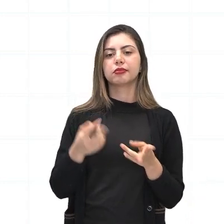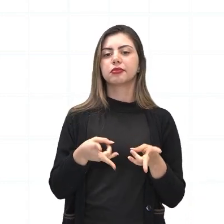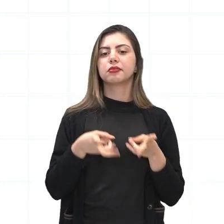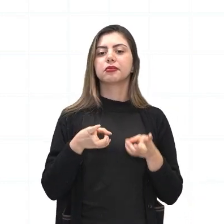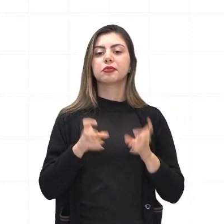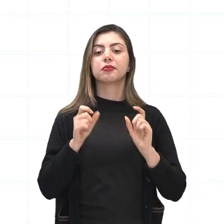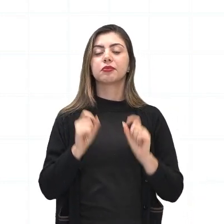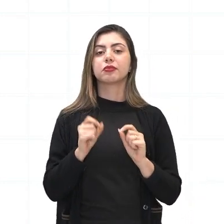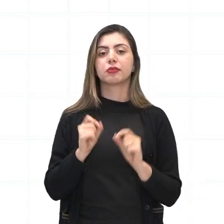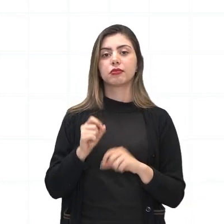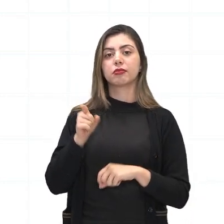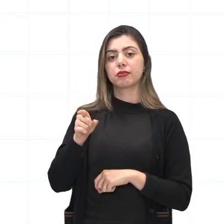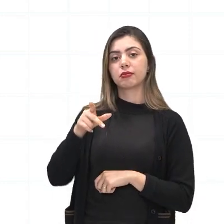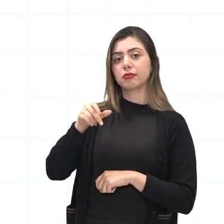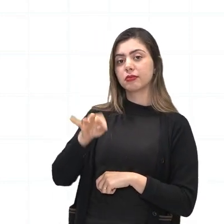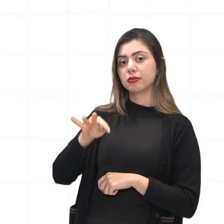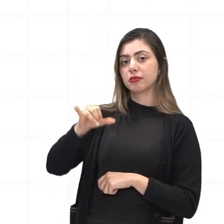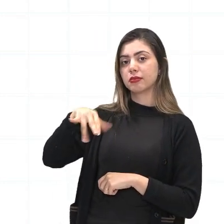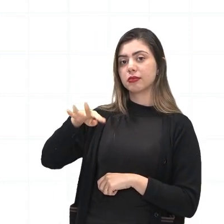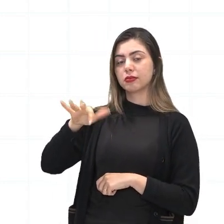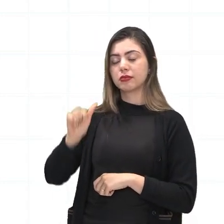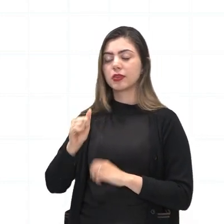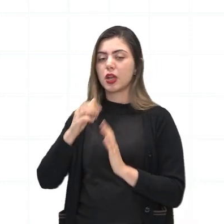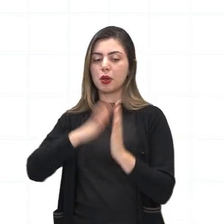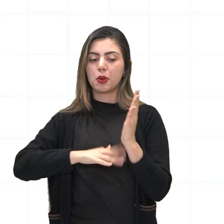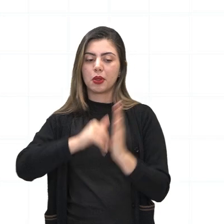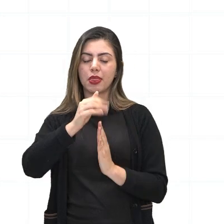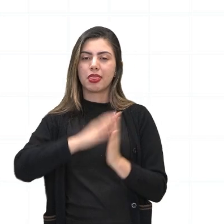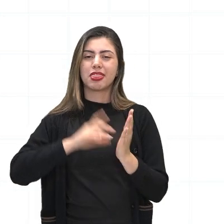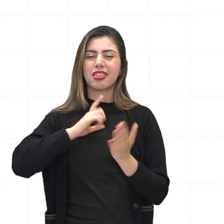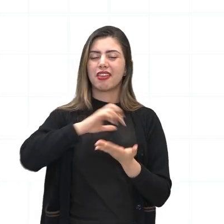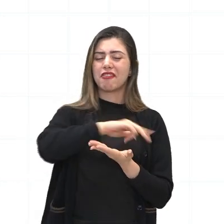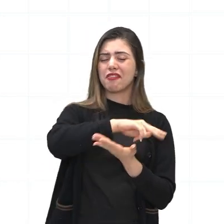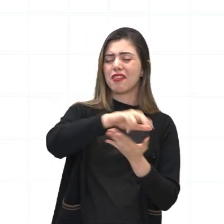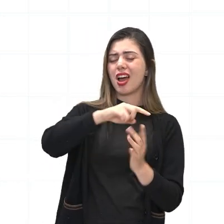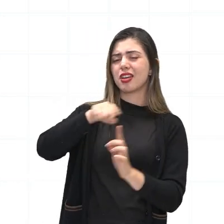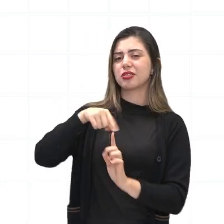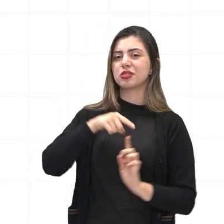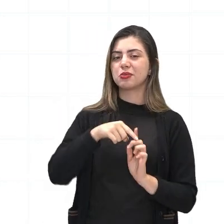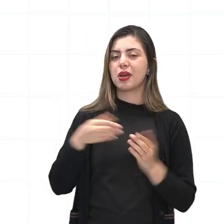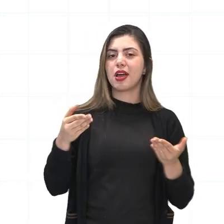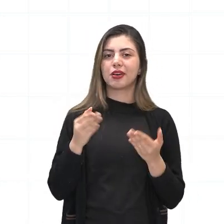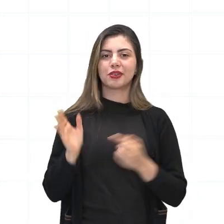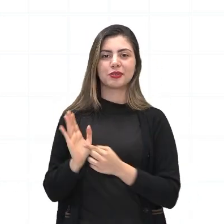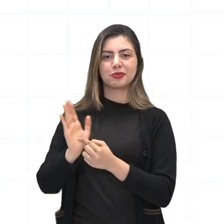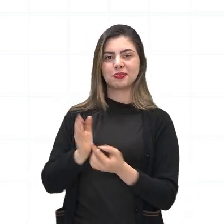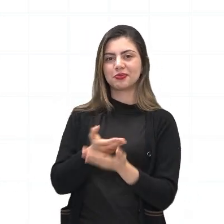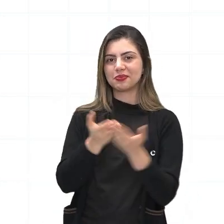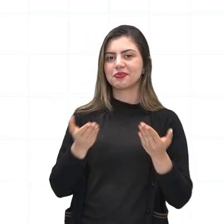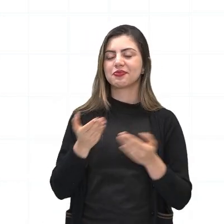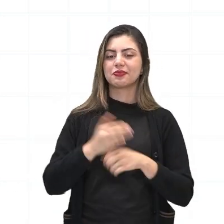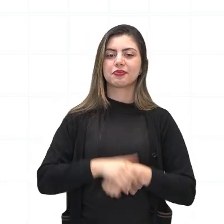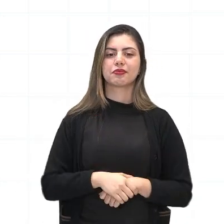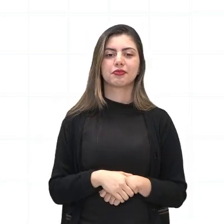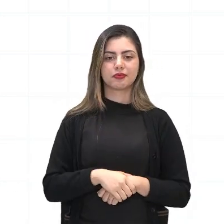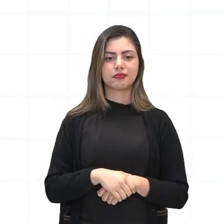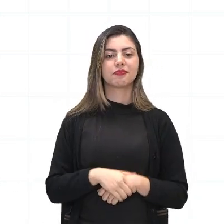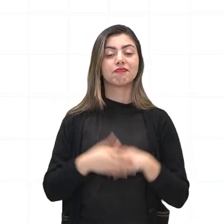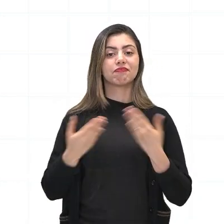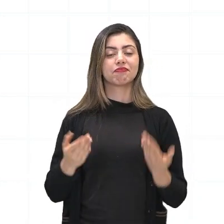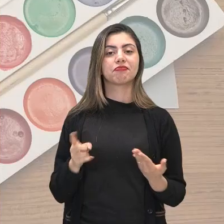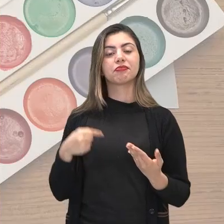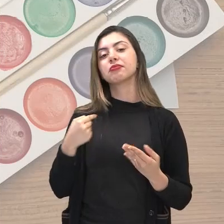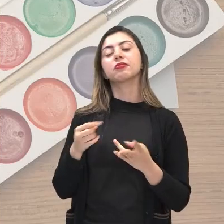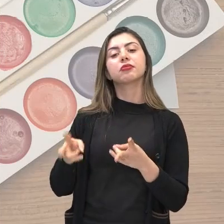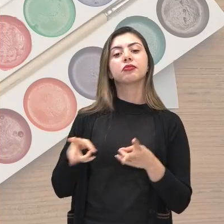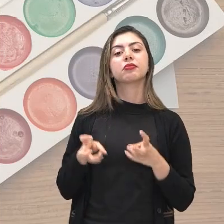tintas, elas possuem várias formas. Vamos conhecer algumas? Olha só. Vamos perceber que